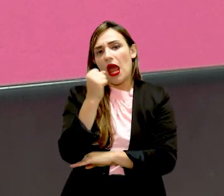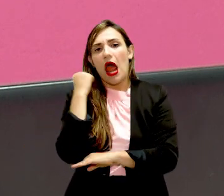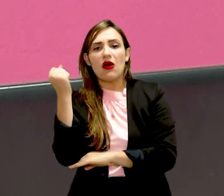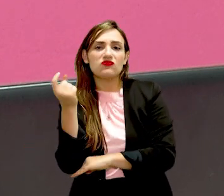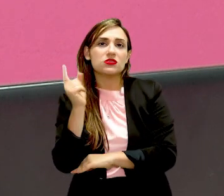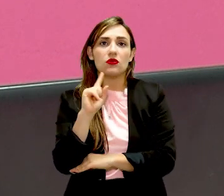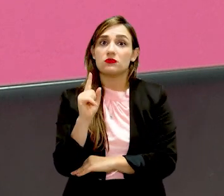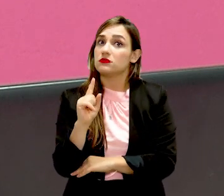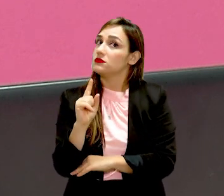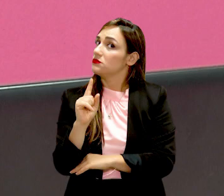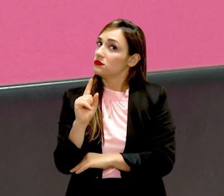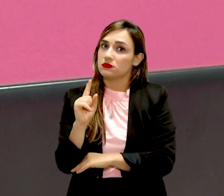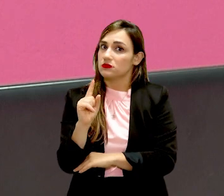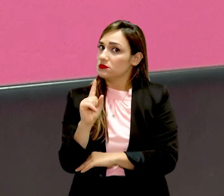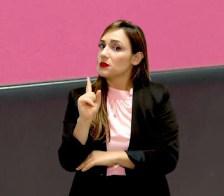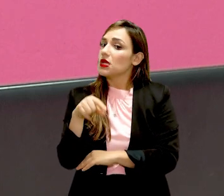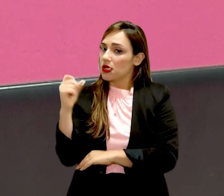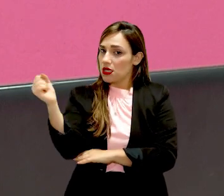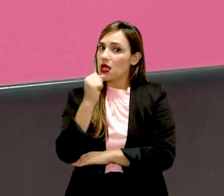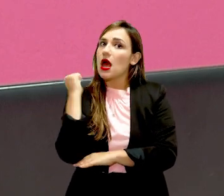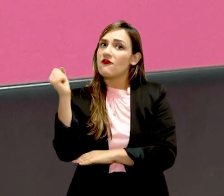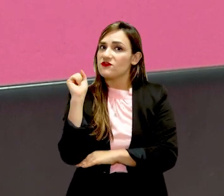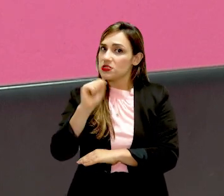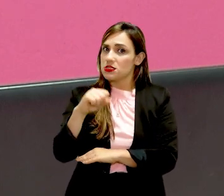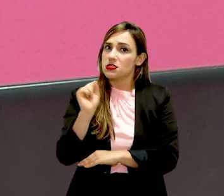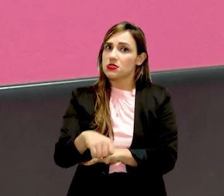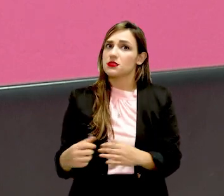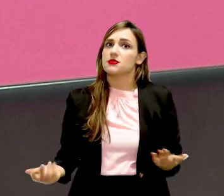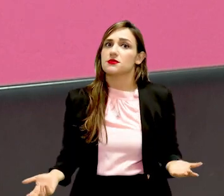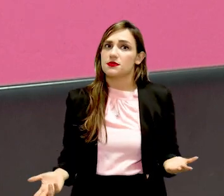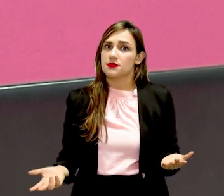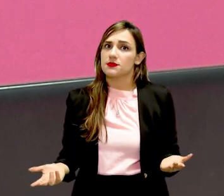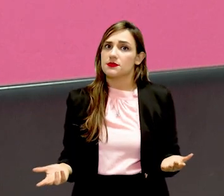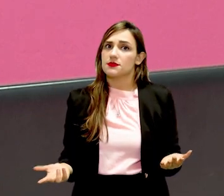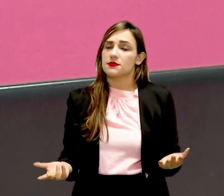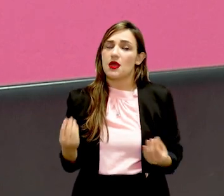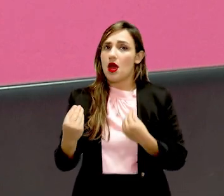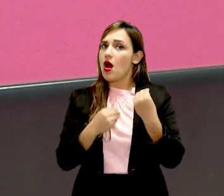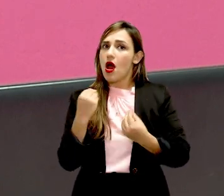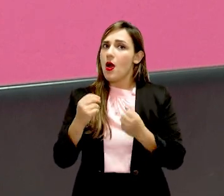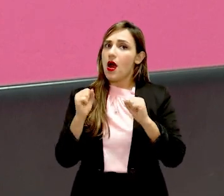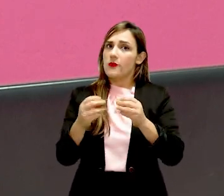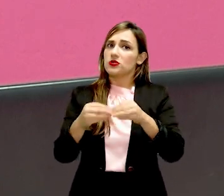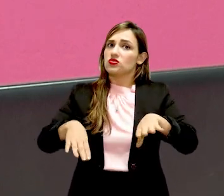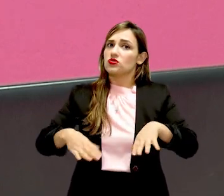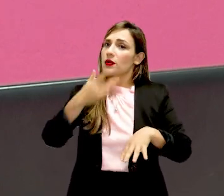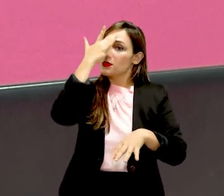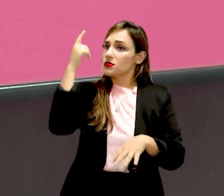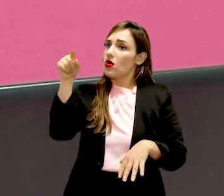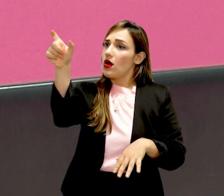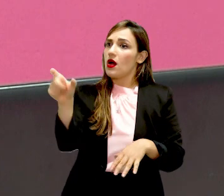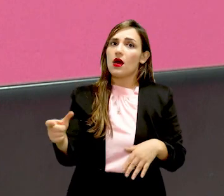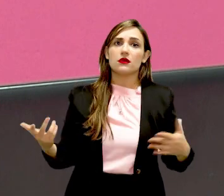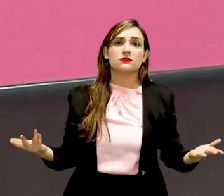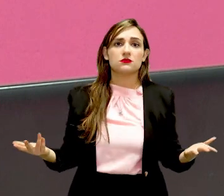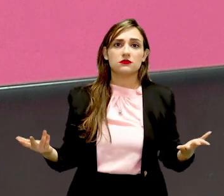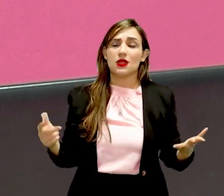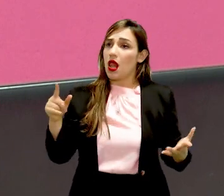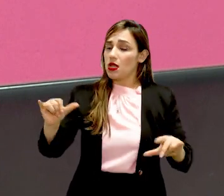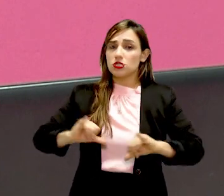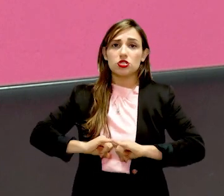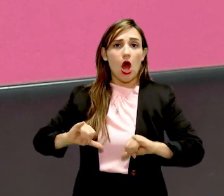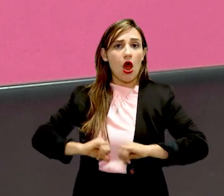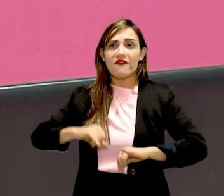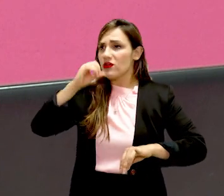tão grave. E, na verdade, a gente está observando o que é, né? Tudo que isso pode transformar, né, na vida da vítima, que